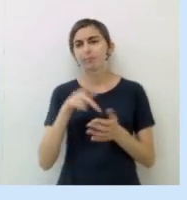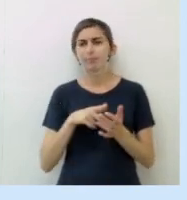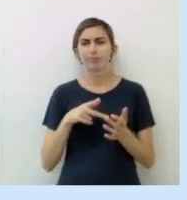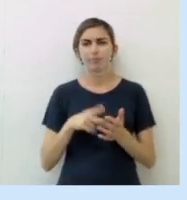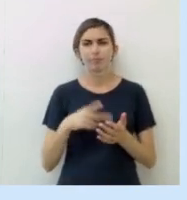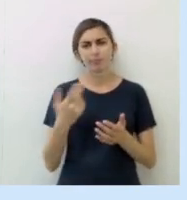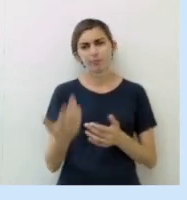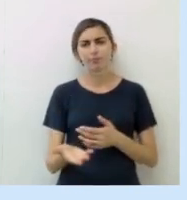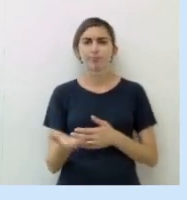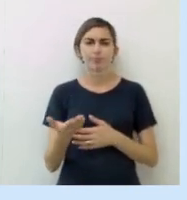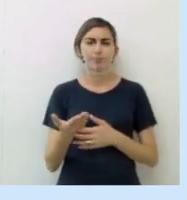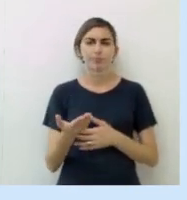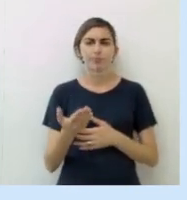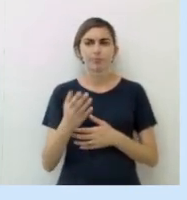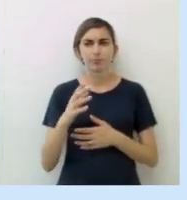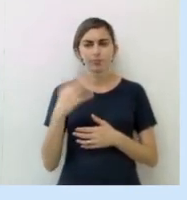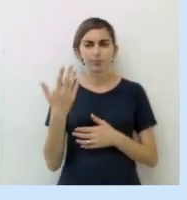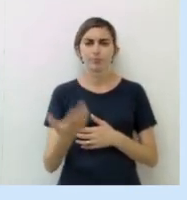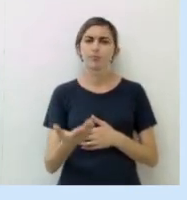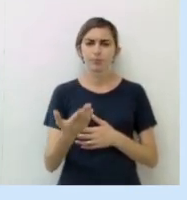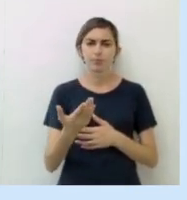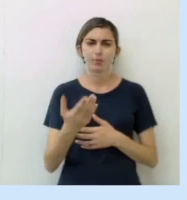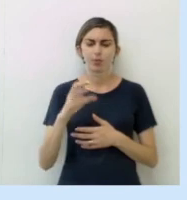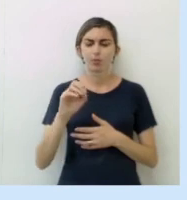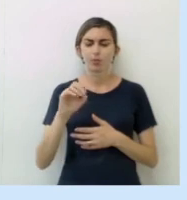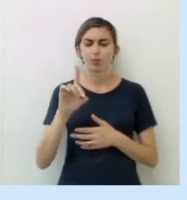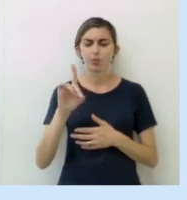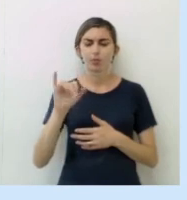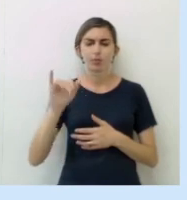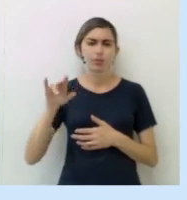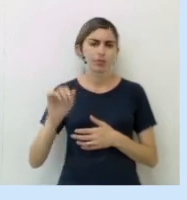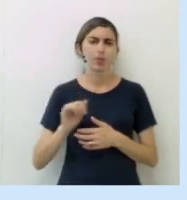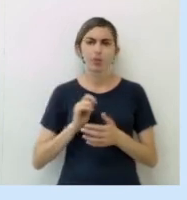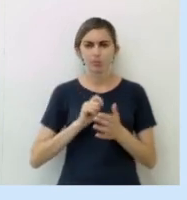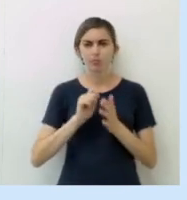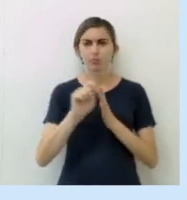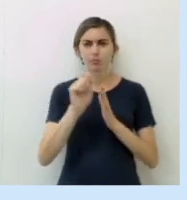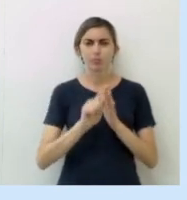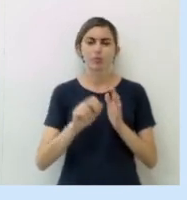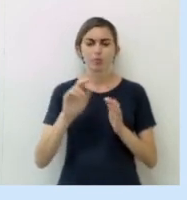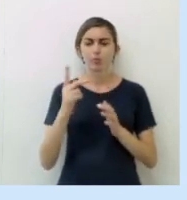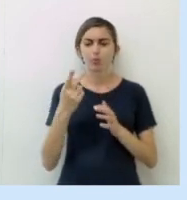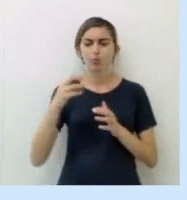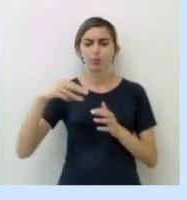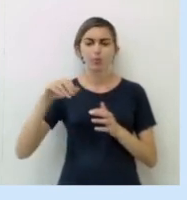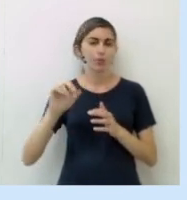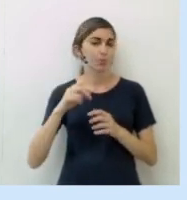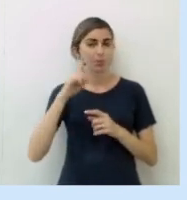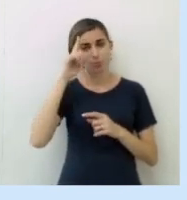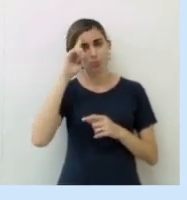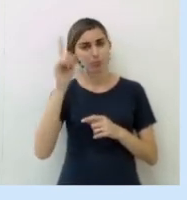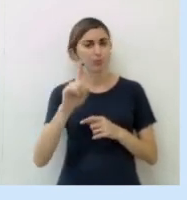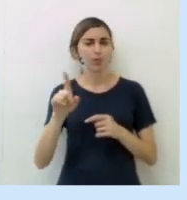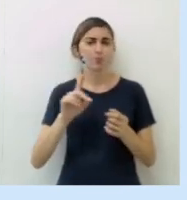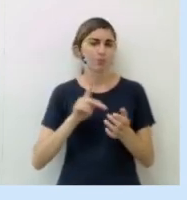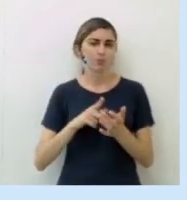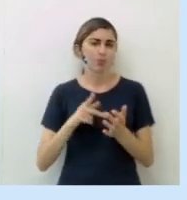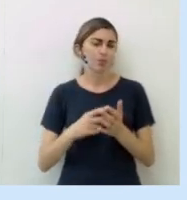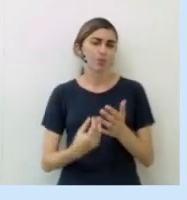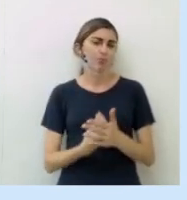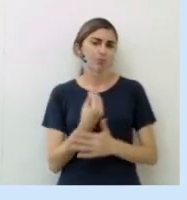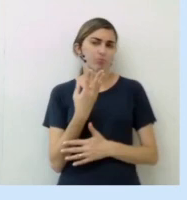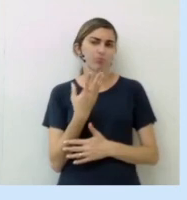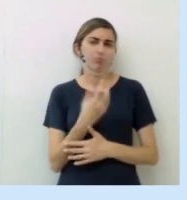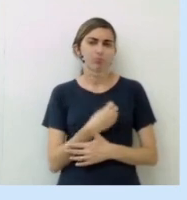verdade, dão à Ilíada e à Odisseia a autoria de Homero, mas não sabemos se ele existiu. Dada